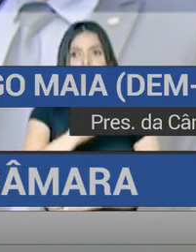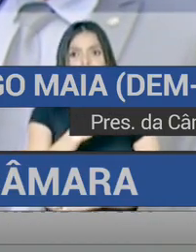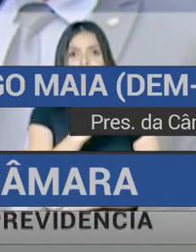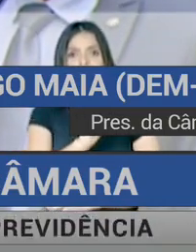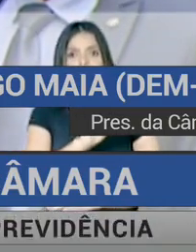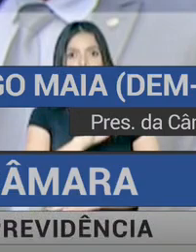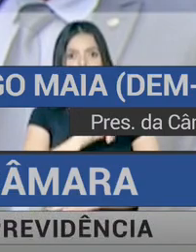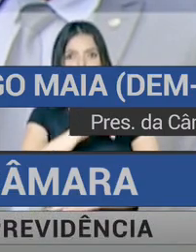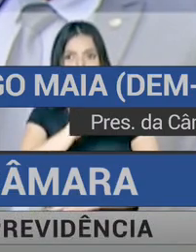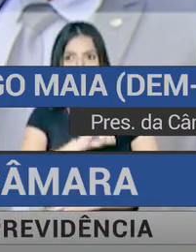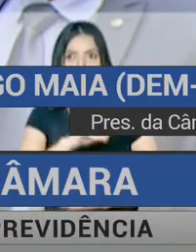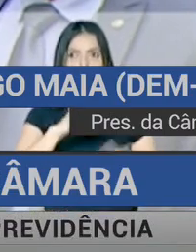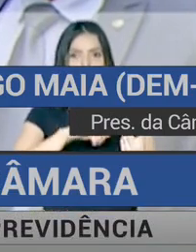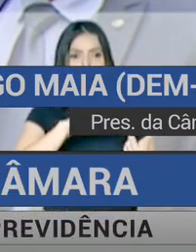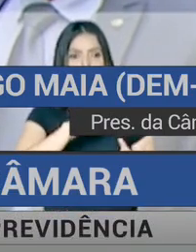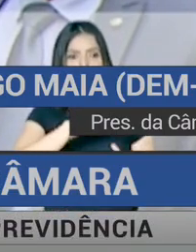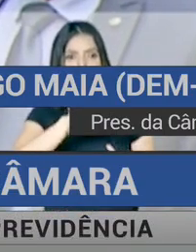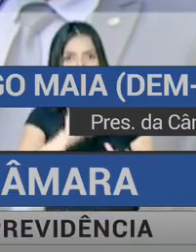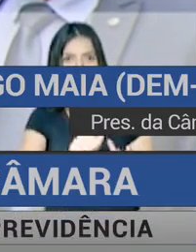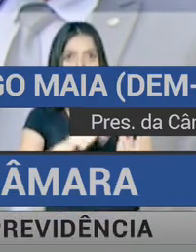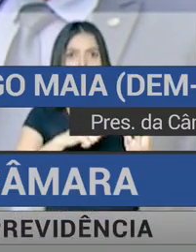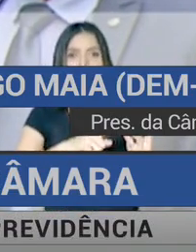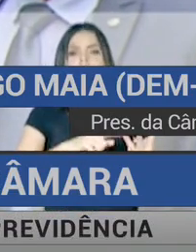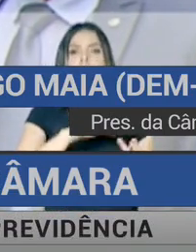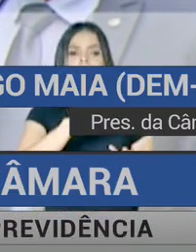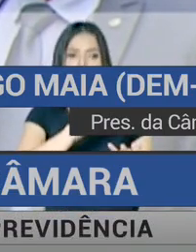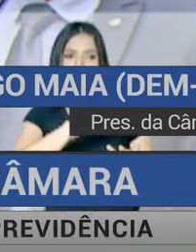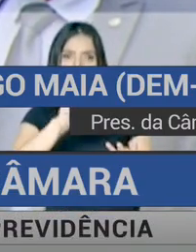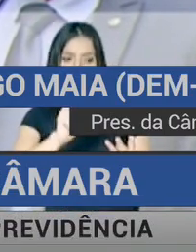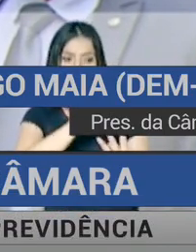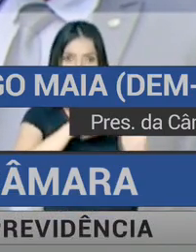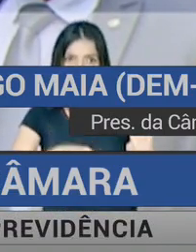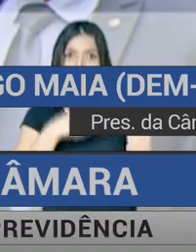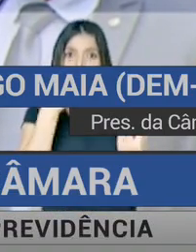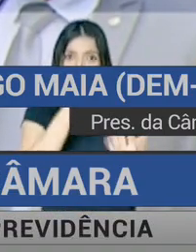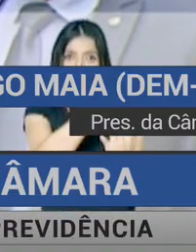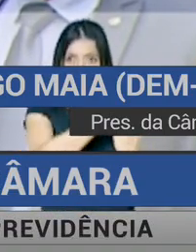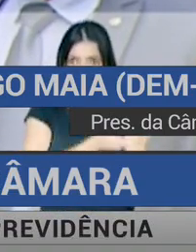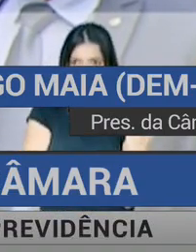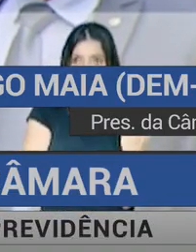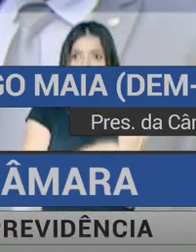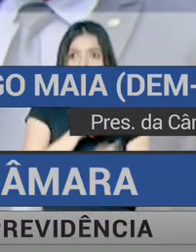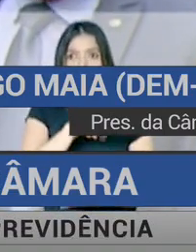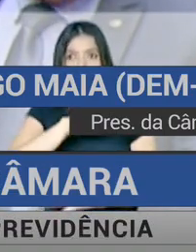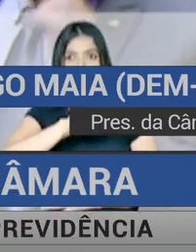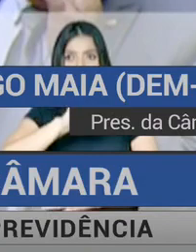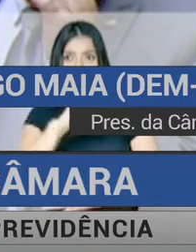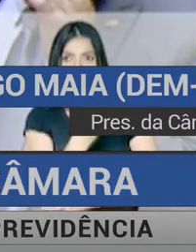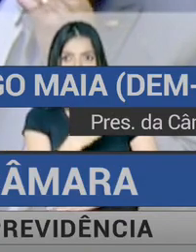Abraão e com o Dr. Carlos Ari, tratando da reforma da administração pública, do RH,